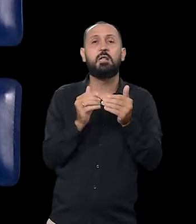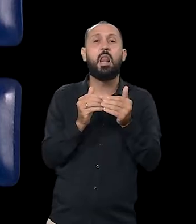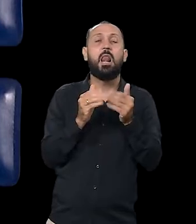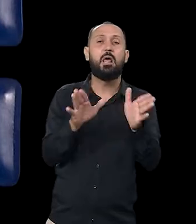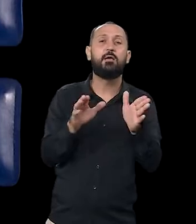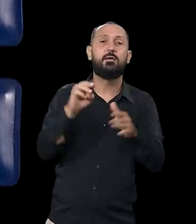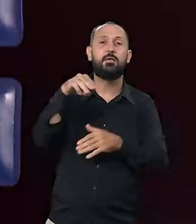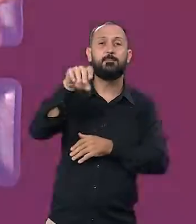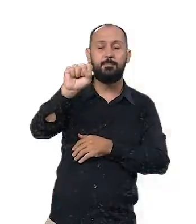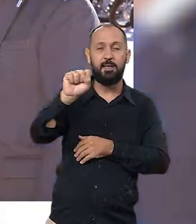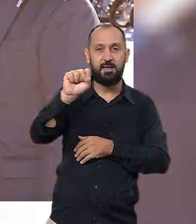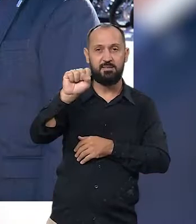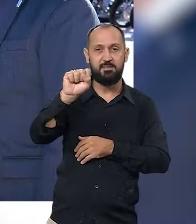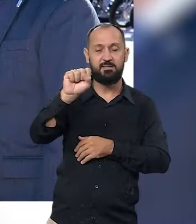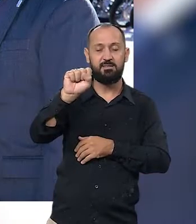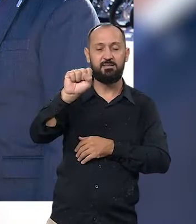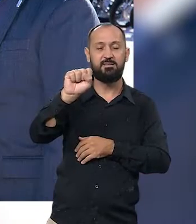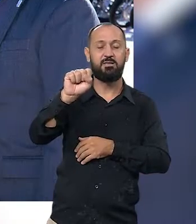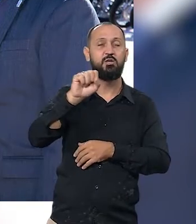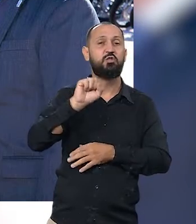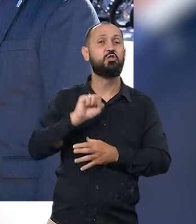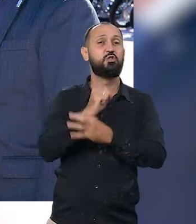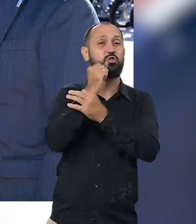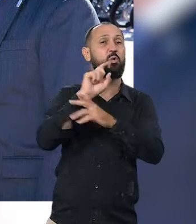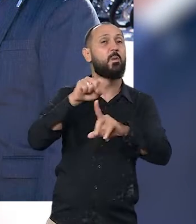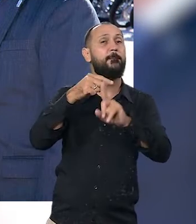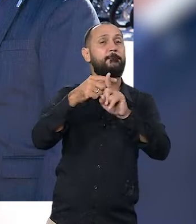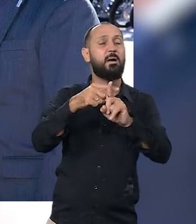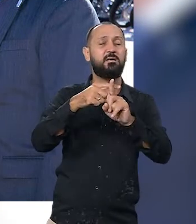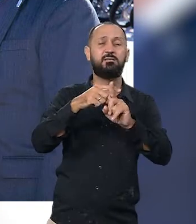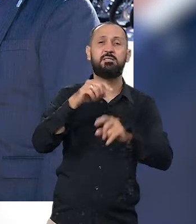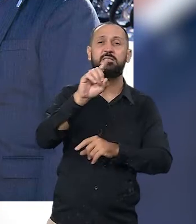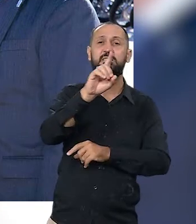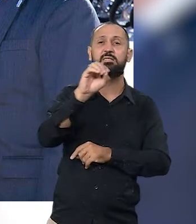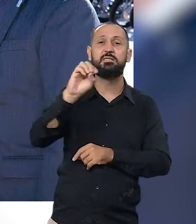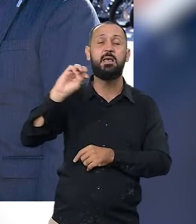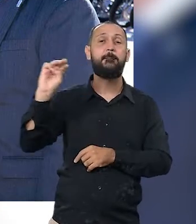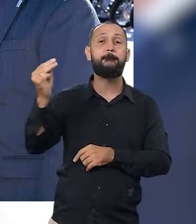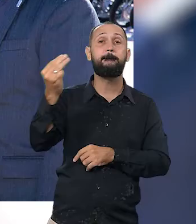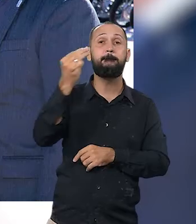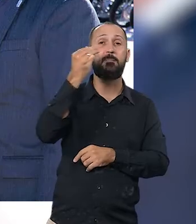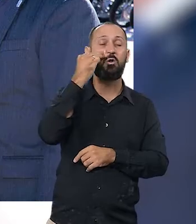nós lançamos o MS Mais Seguro, né? Naquele período, mais de 100